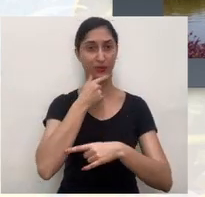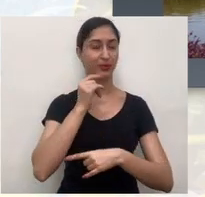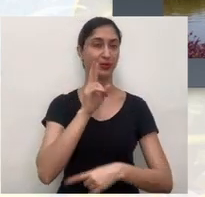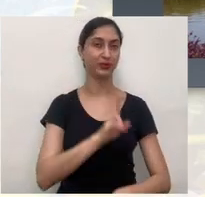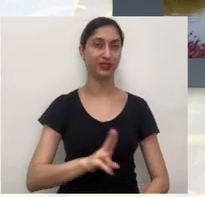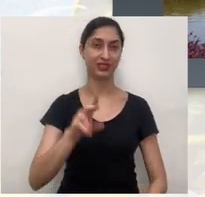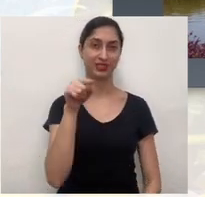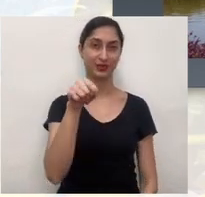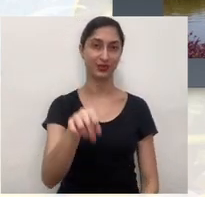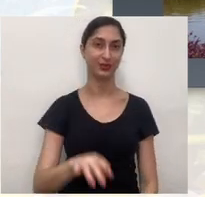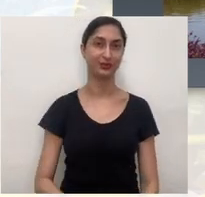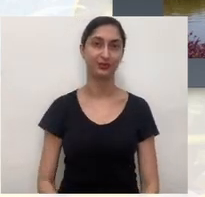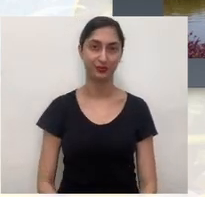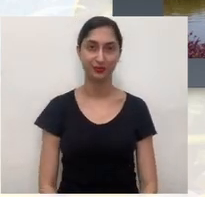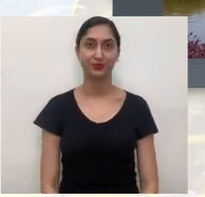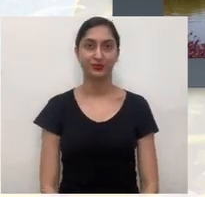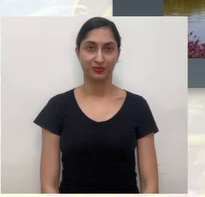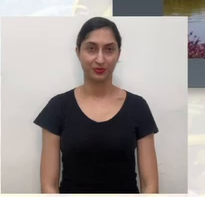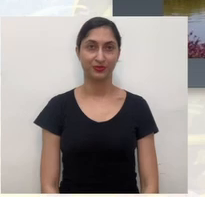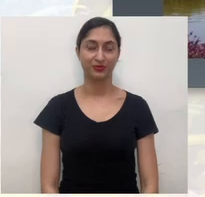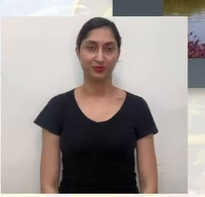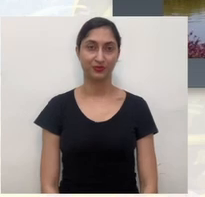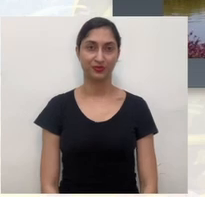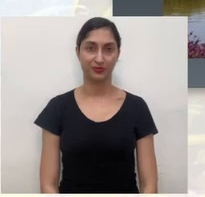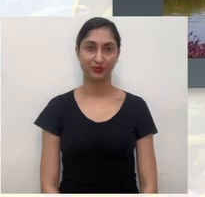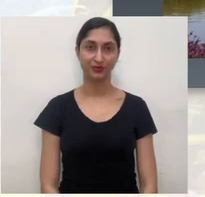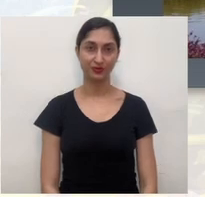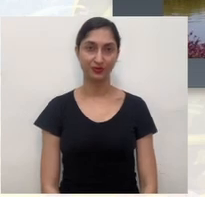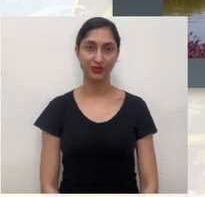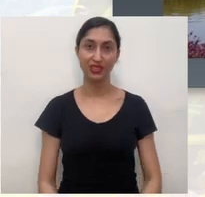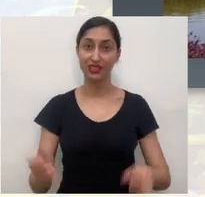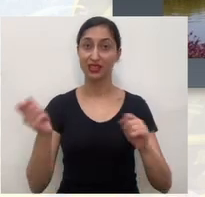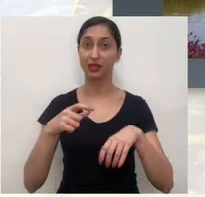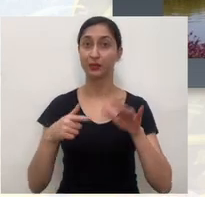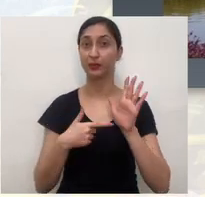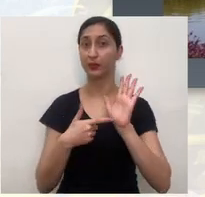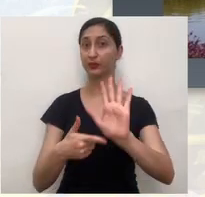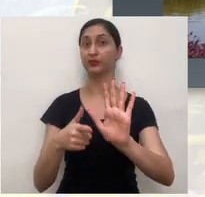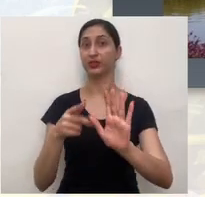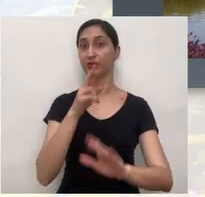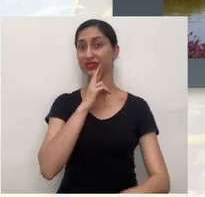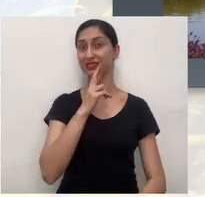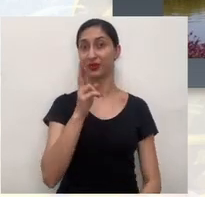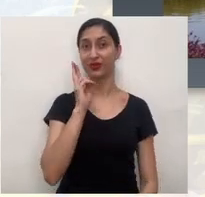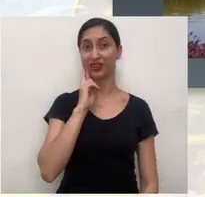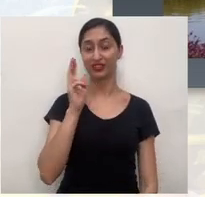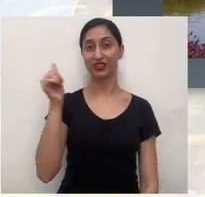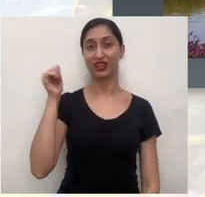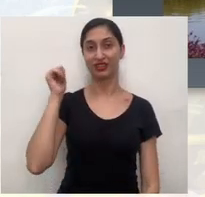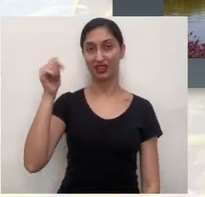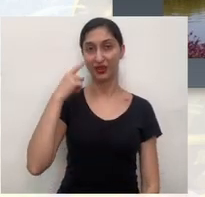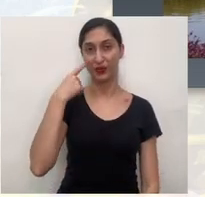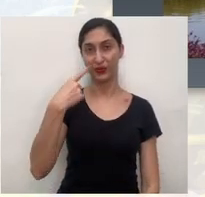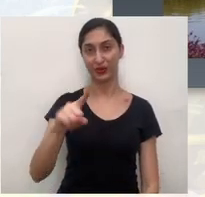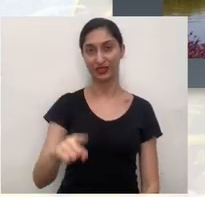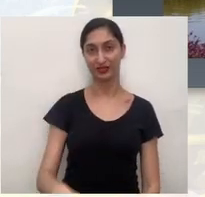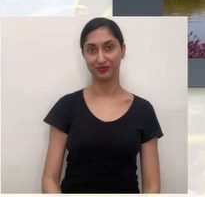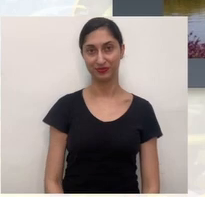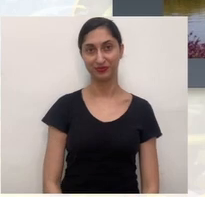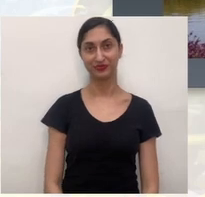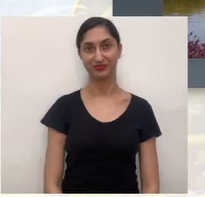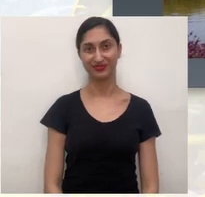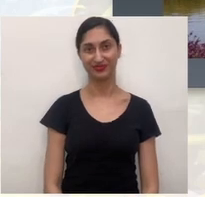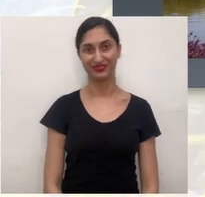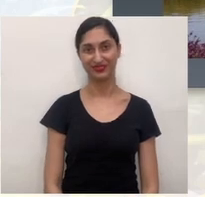aqui, essa direção apontando lá para o restaurante que está lá no fundo. Ou essas são a mesma,